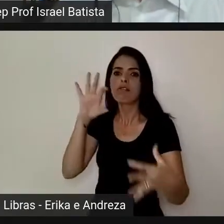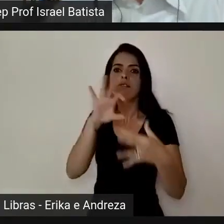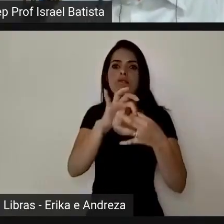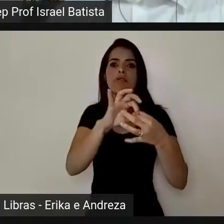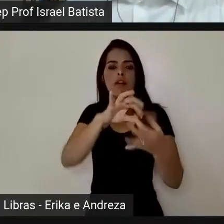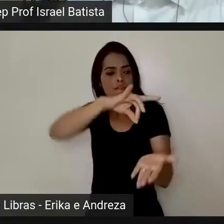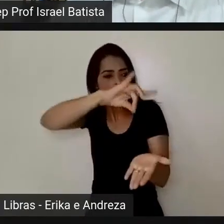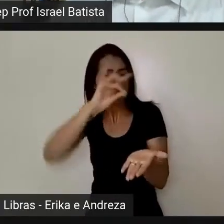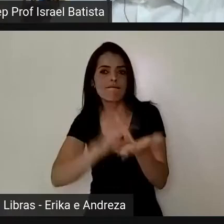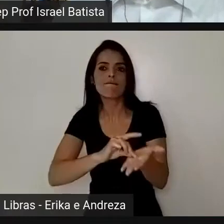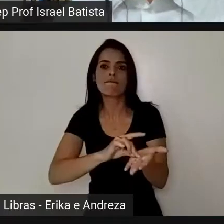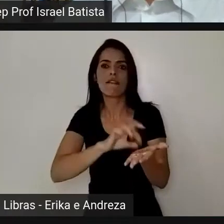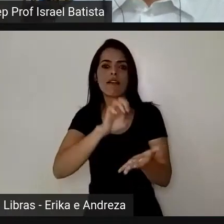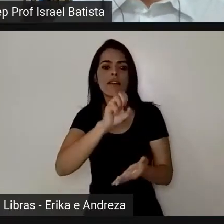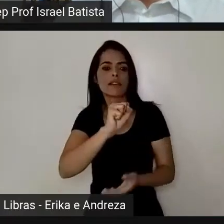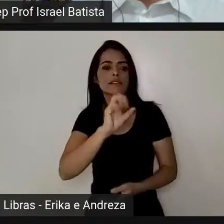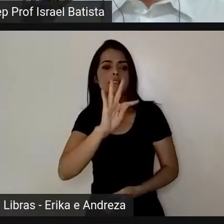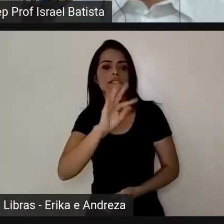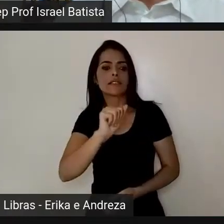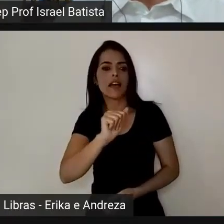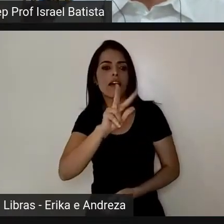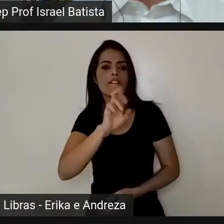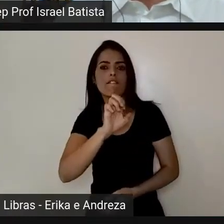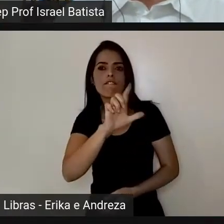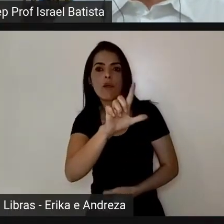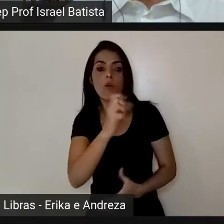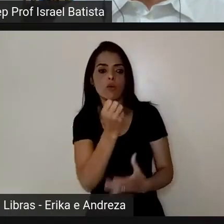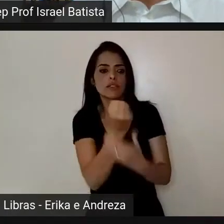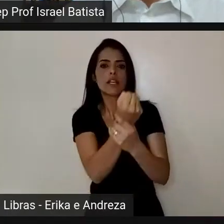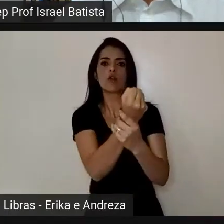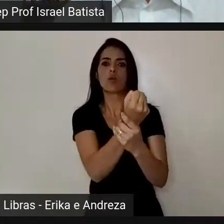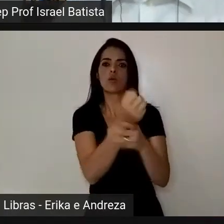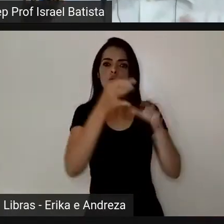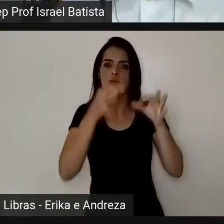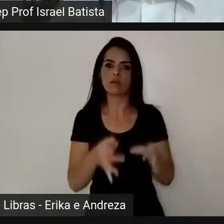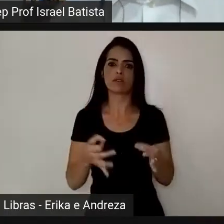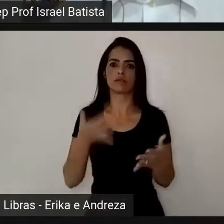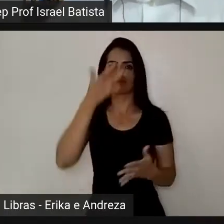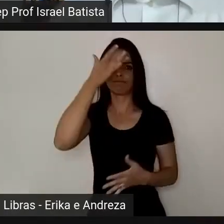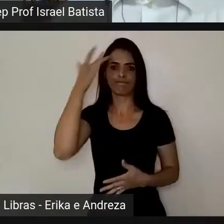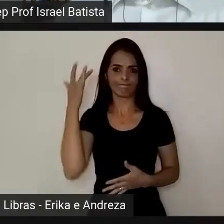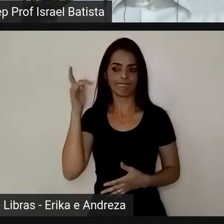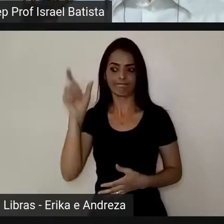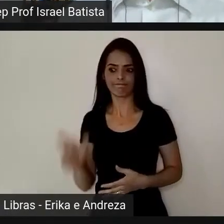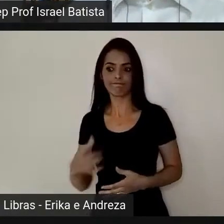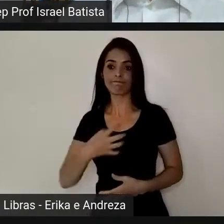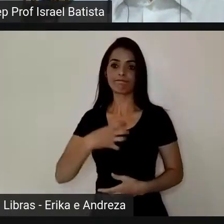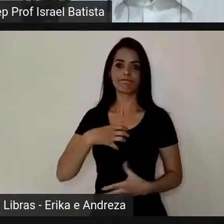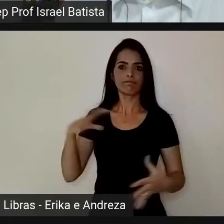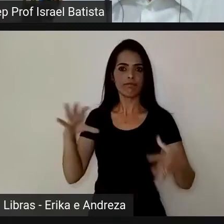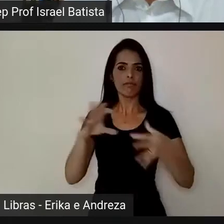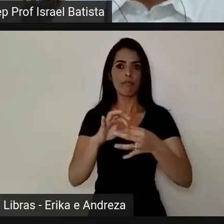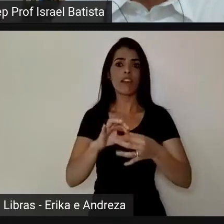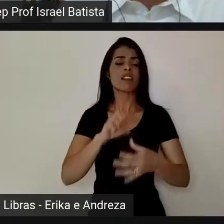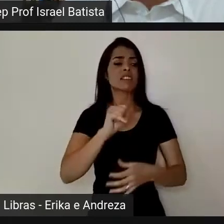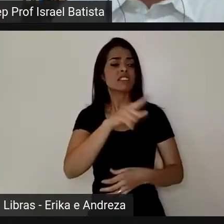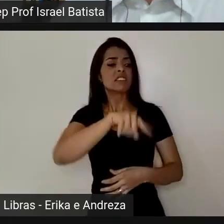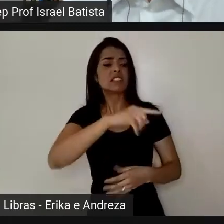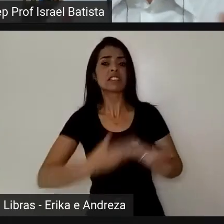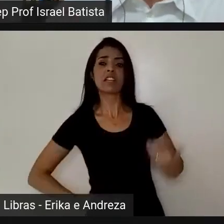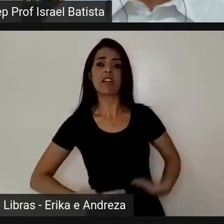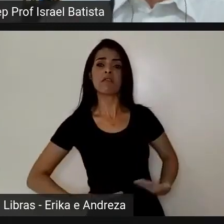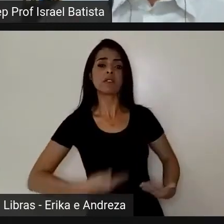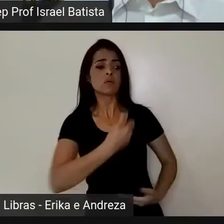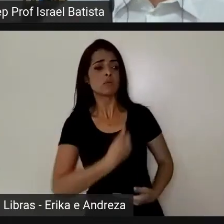concreto, estável, entre o servidor e o Estado. Onde nós temos um mau serviço público é onde o prefeito tem